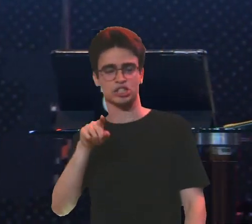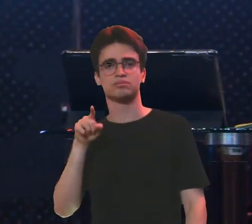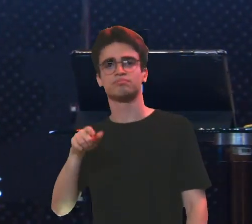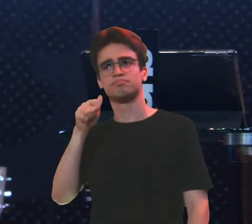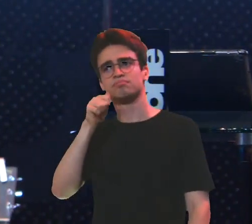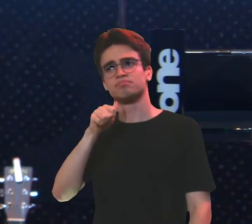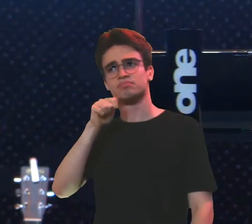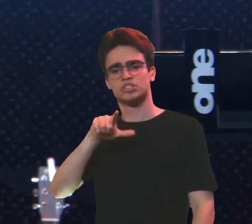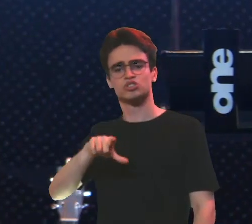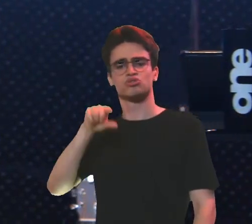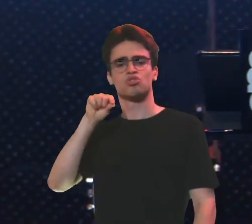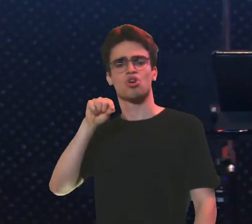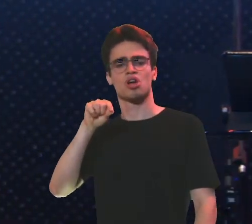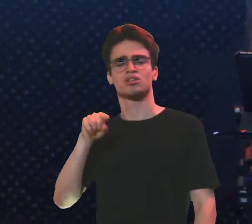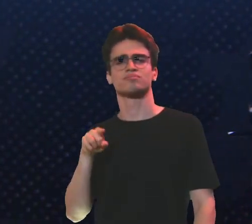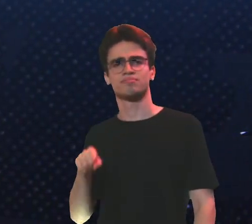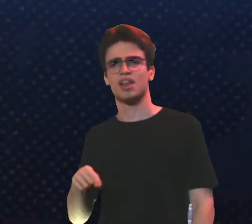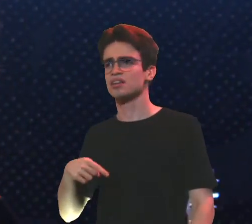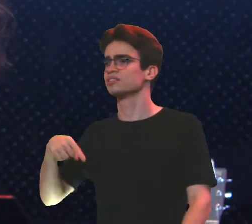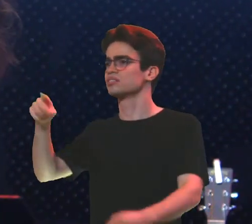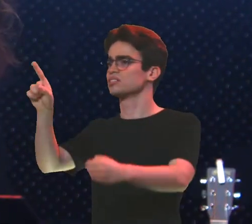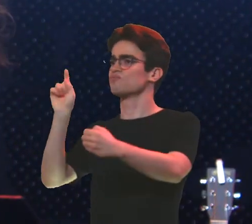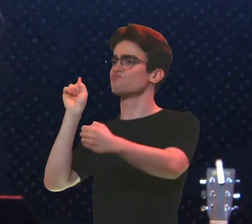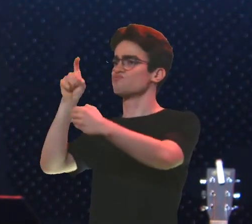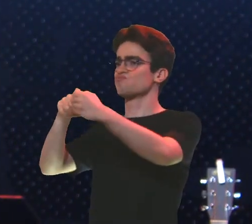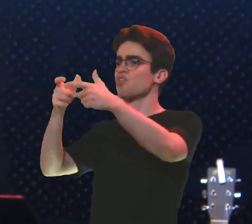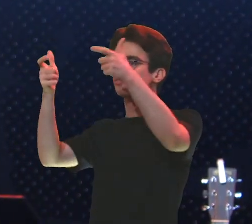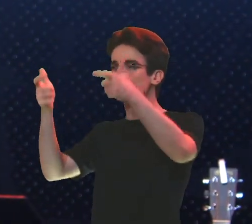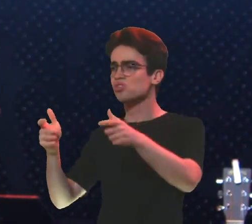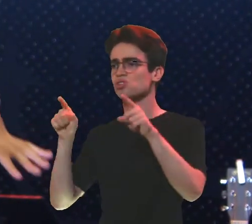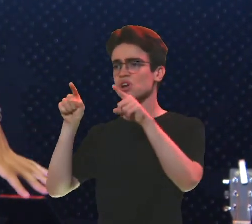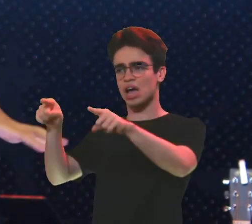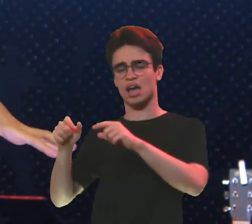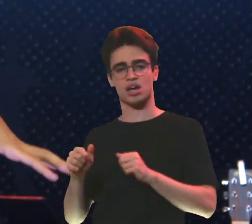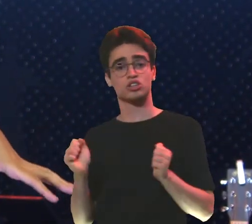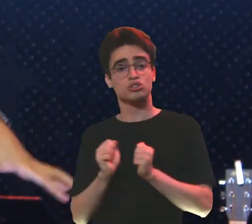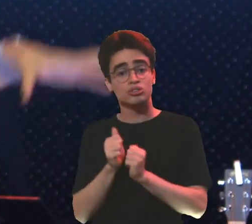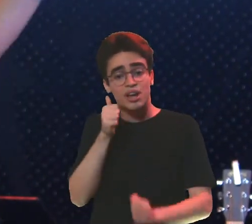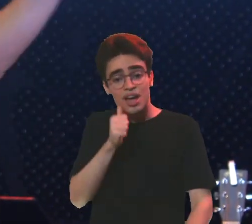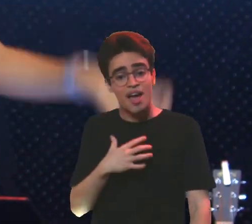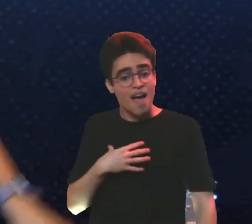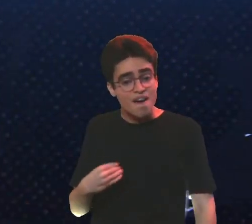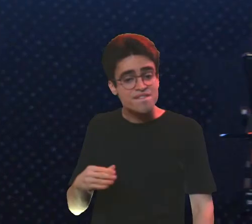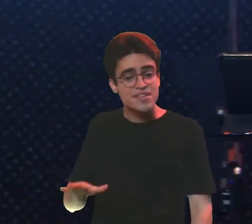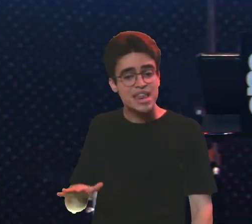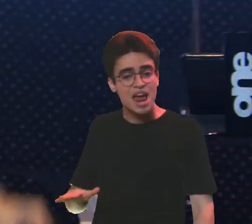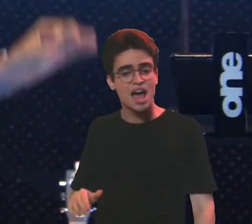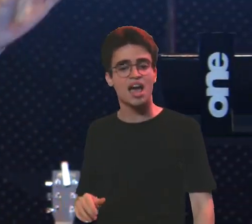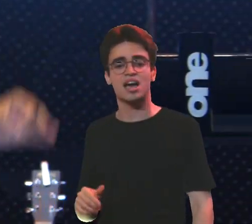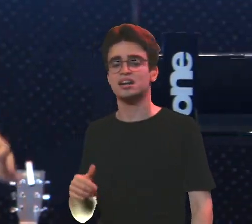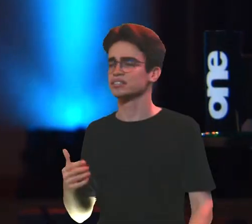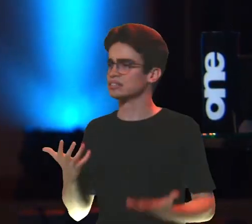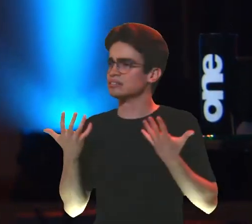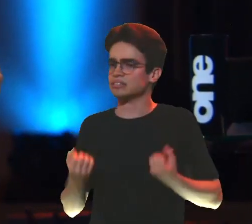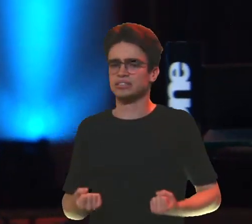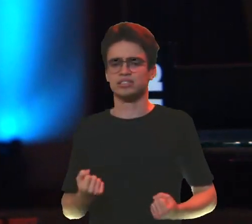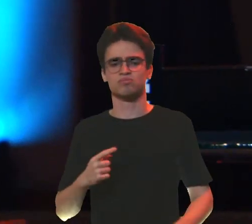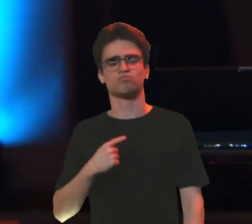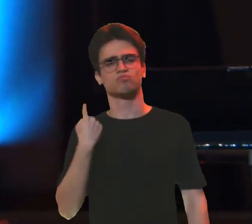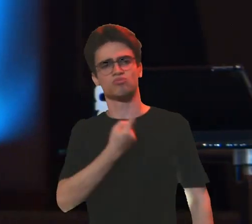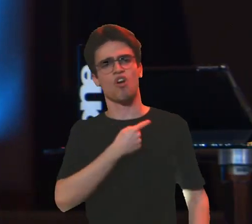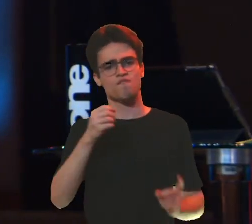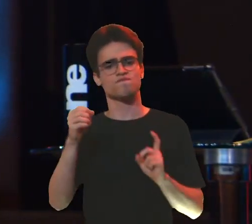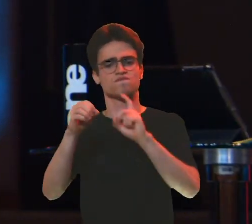decide que ela iria voltar para aquele lugar. Ela e a filha pequena decidem, nós vamos voltar